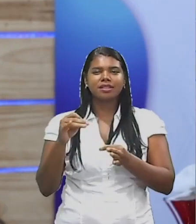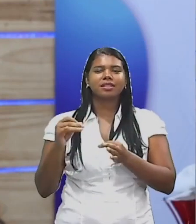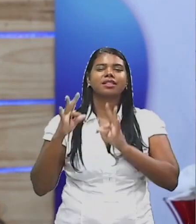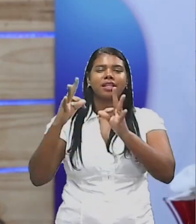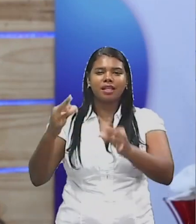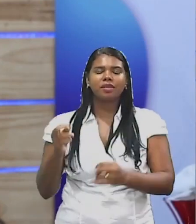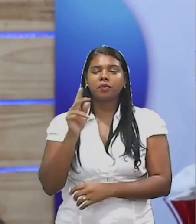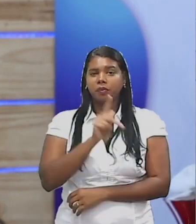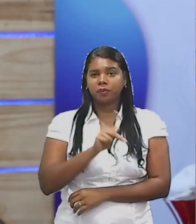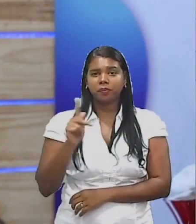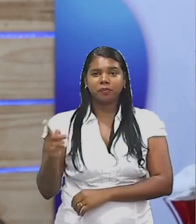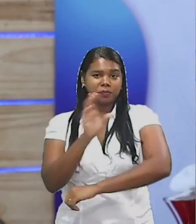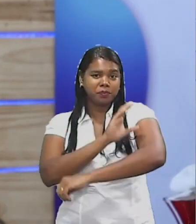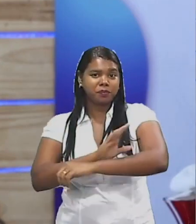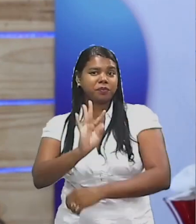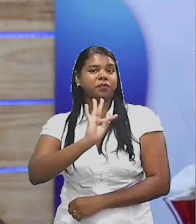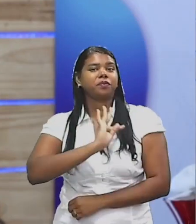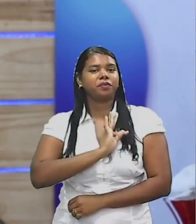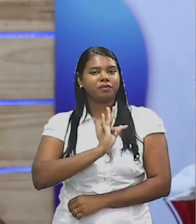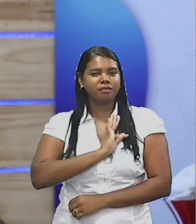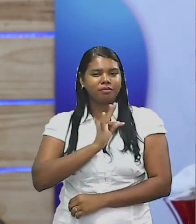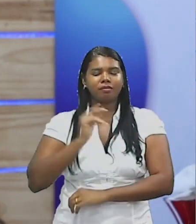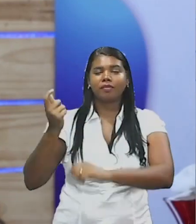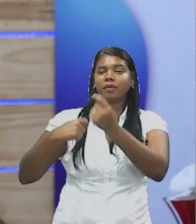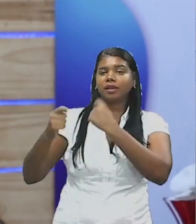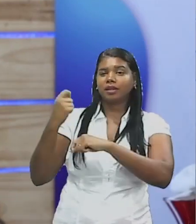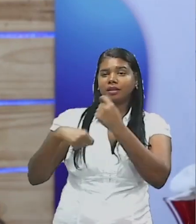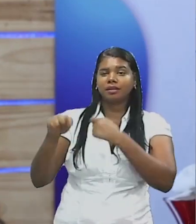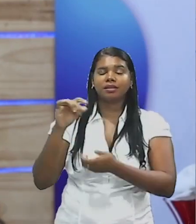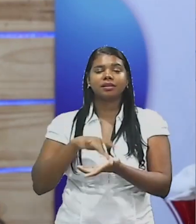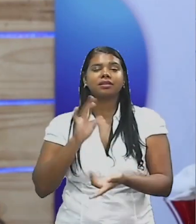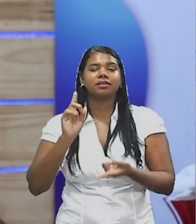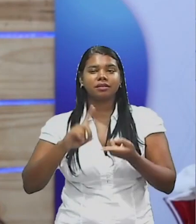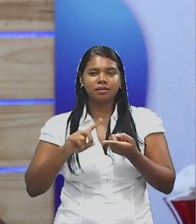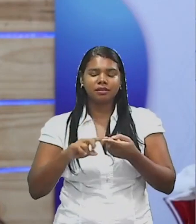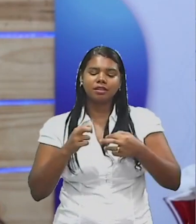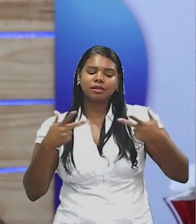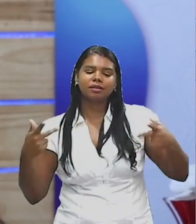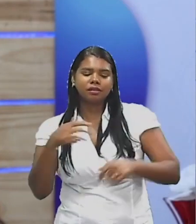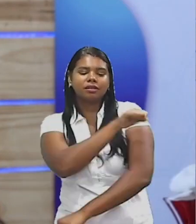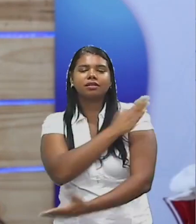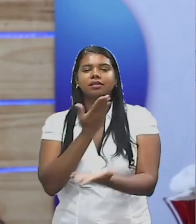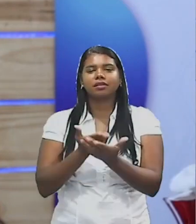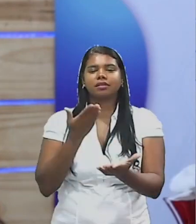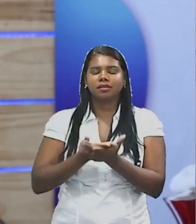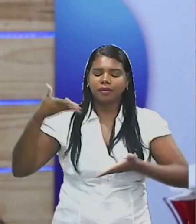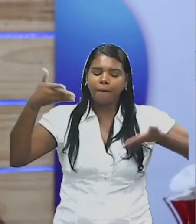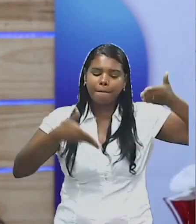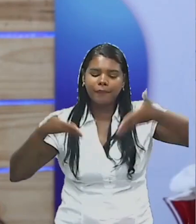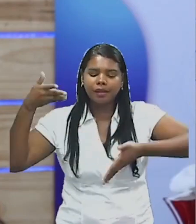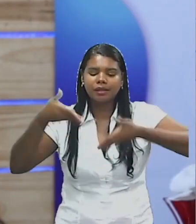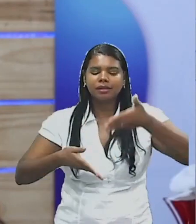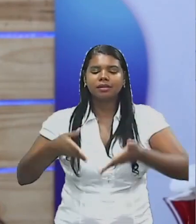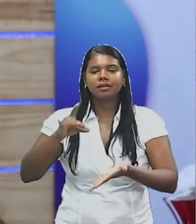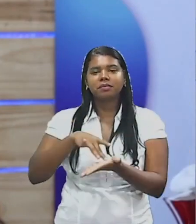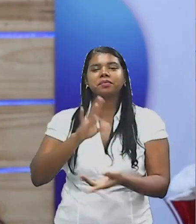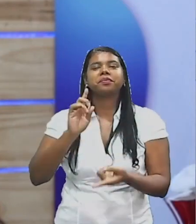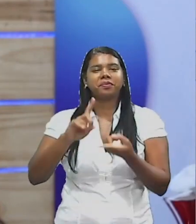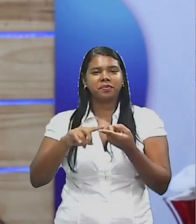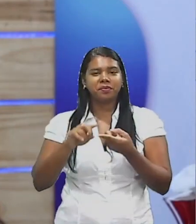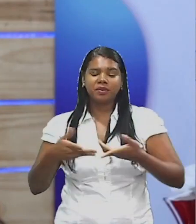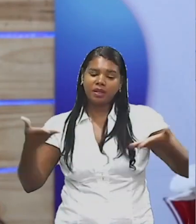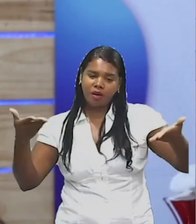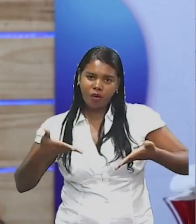de professores do curso técnico de administração e também alguns estudantes que estão aqui participando, que estarão aqui